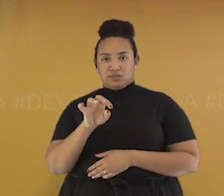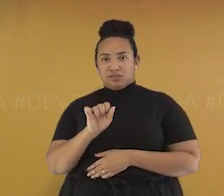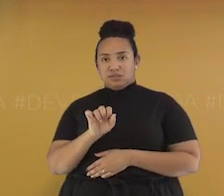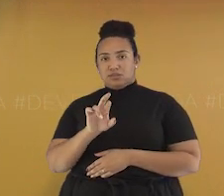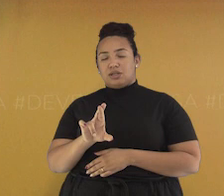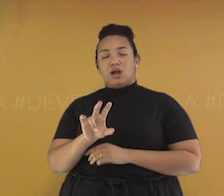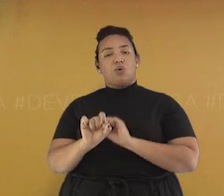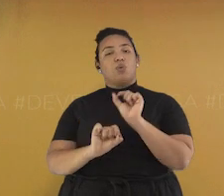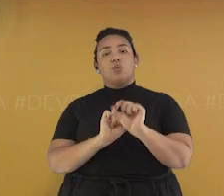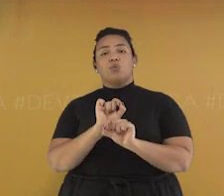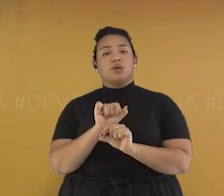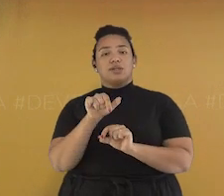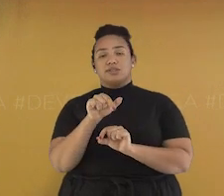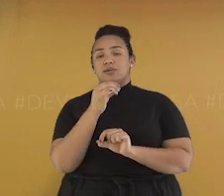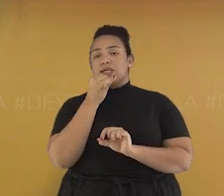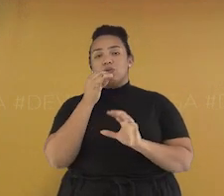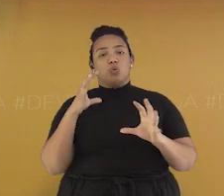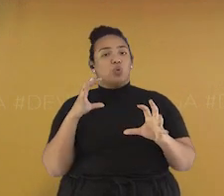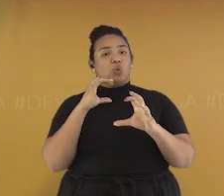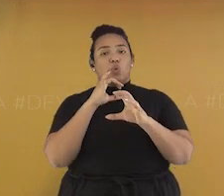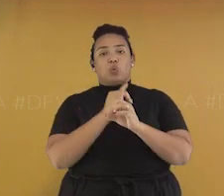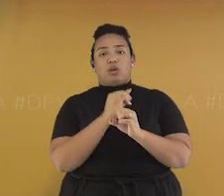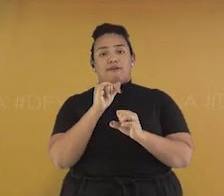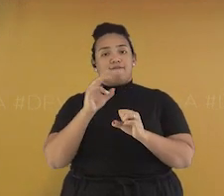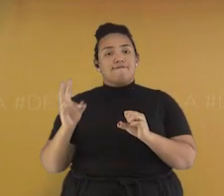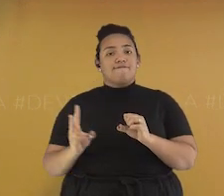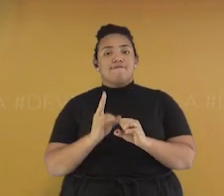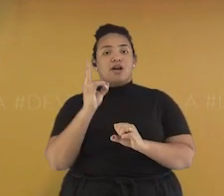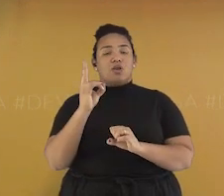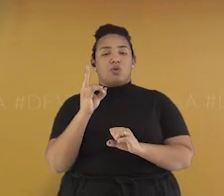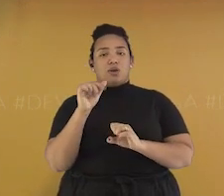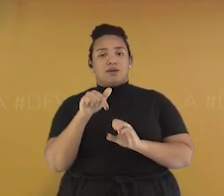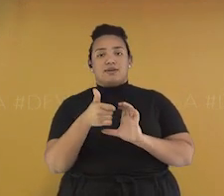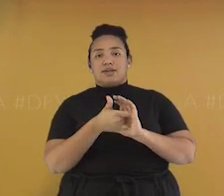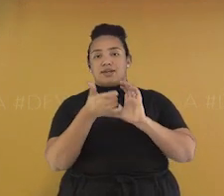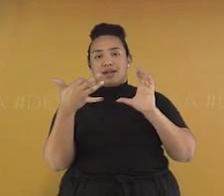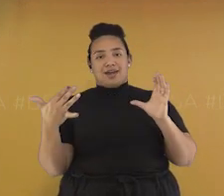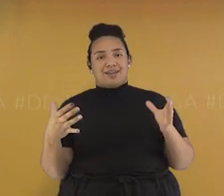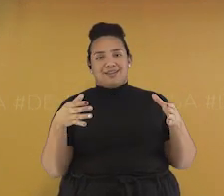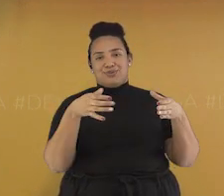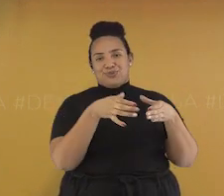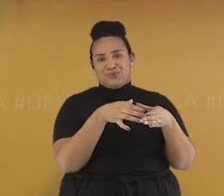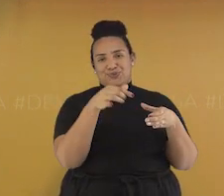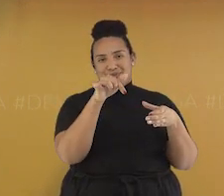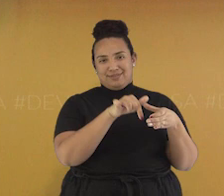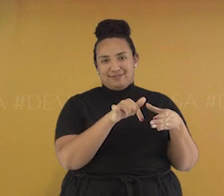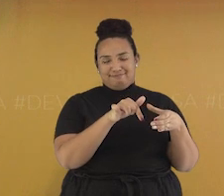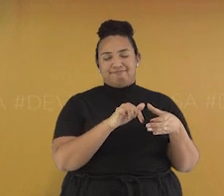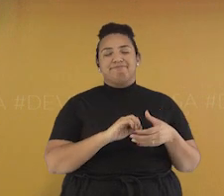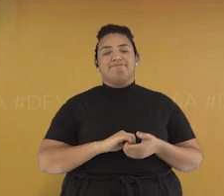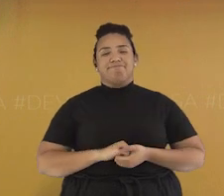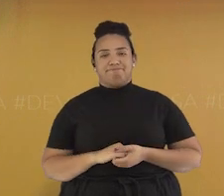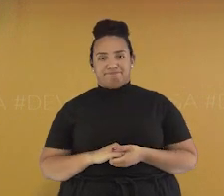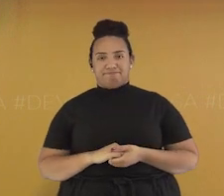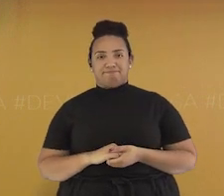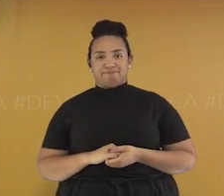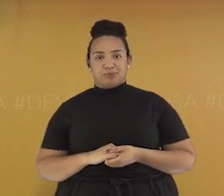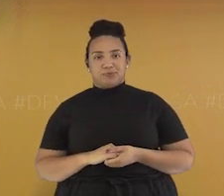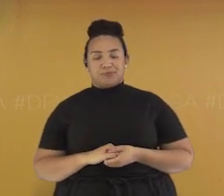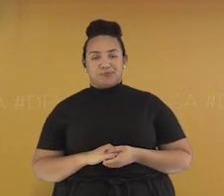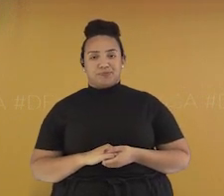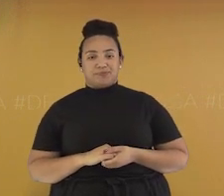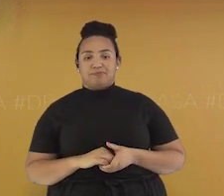são utilizadas para se encontrar um valor que caracterize todo um conjunto de valores. As medidas